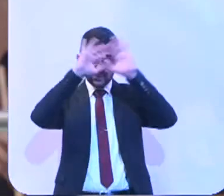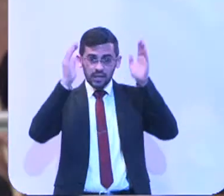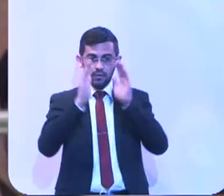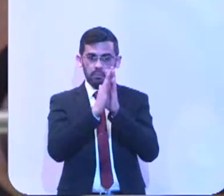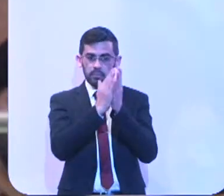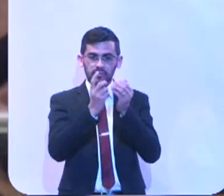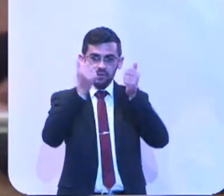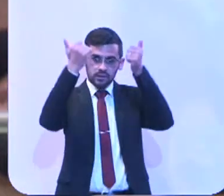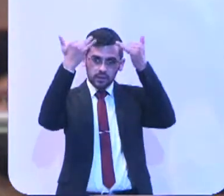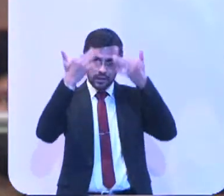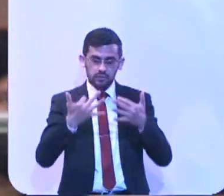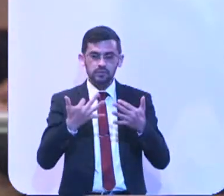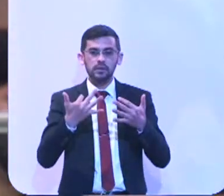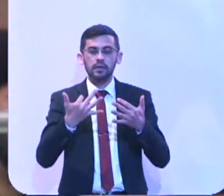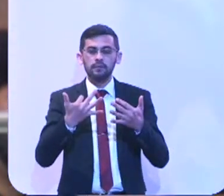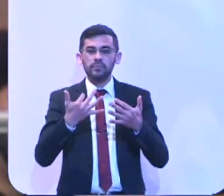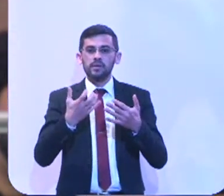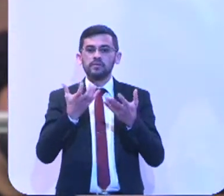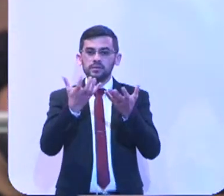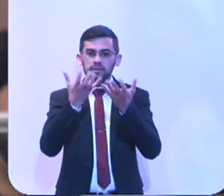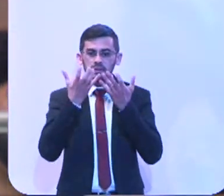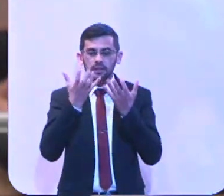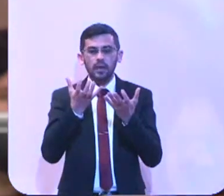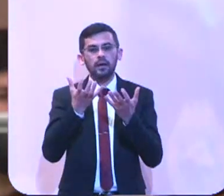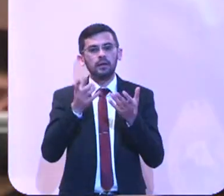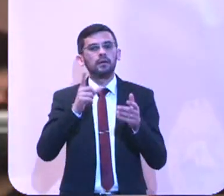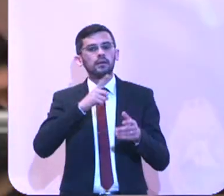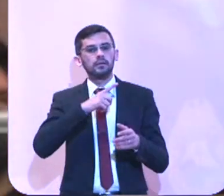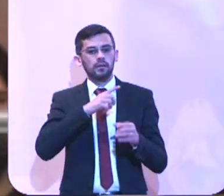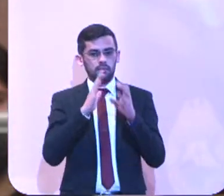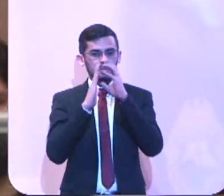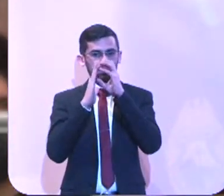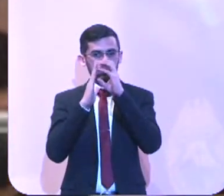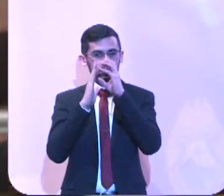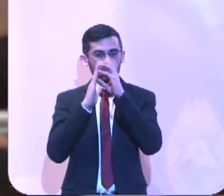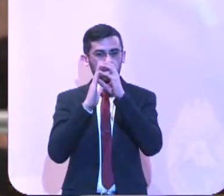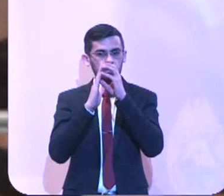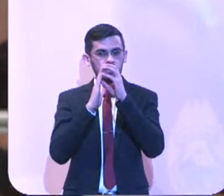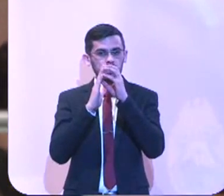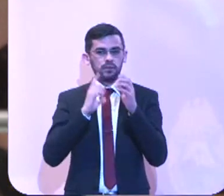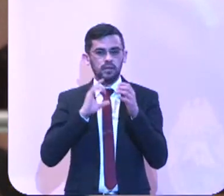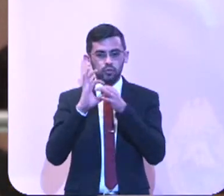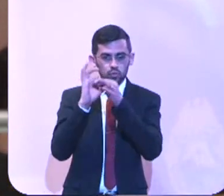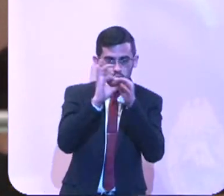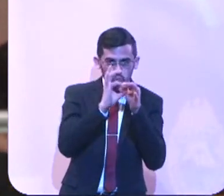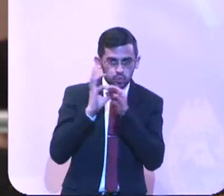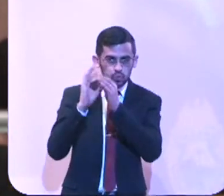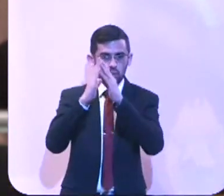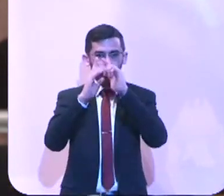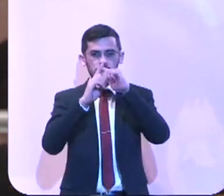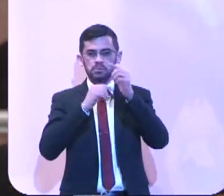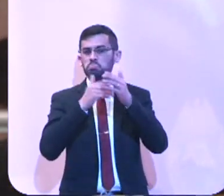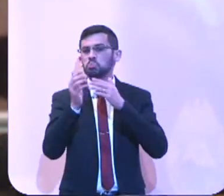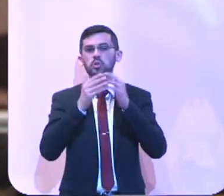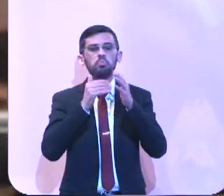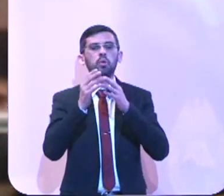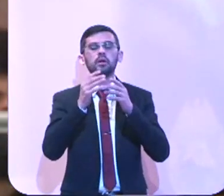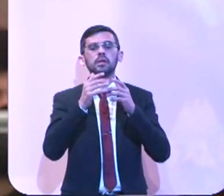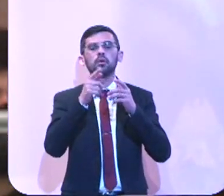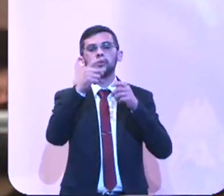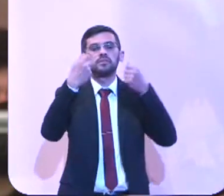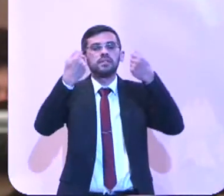Bíblia com alguém? Você quer participar de uma célula, estar em comunhão com a igreja? Não importa qual é a